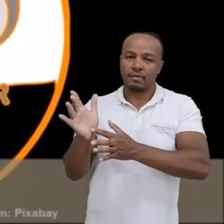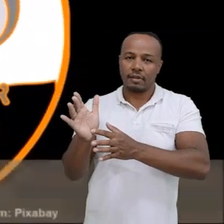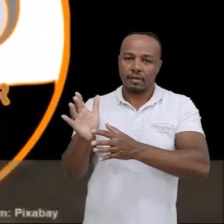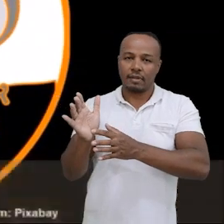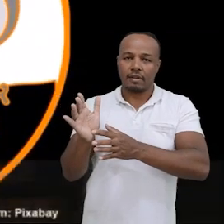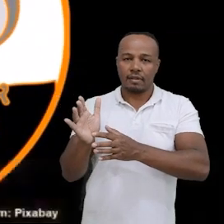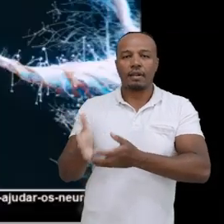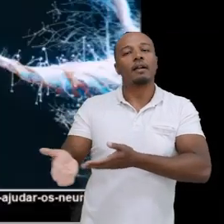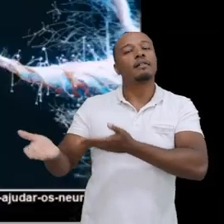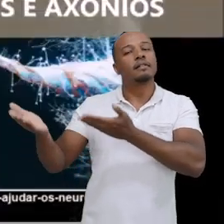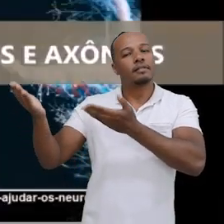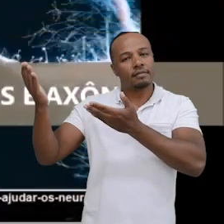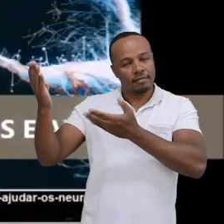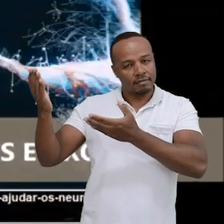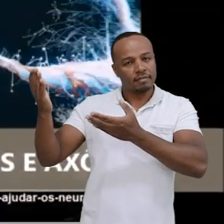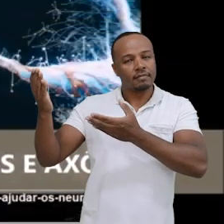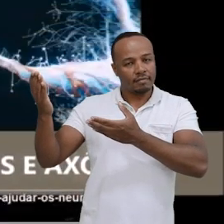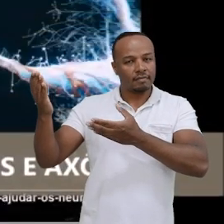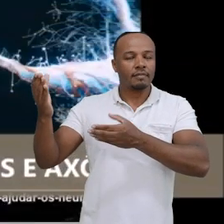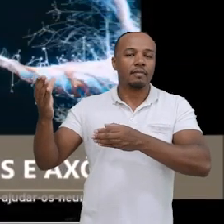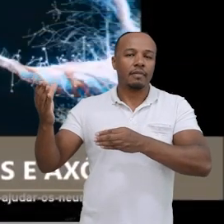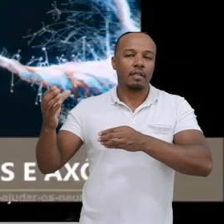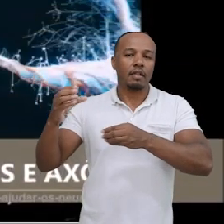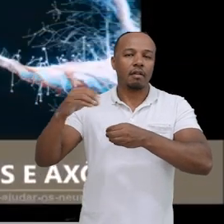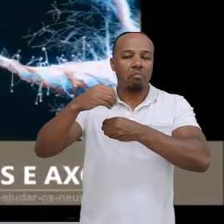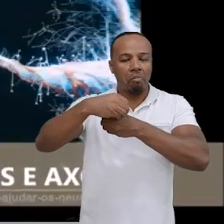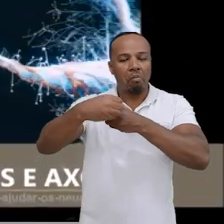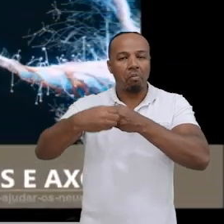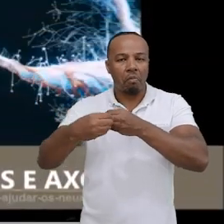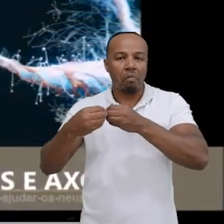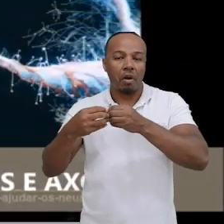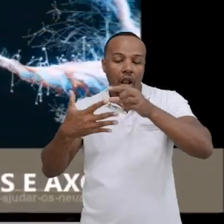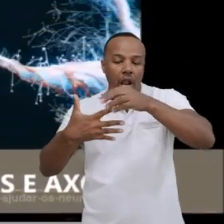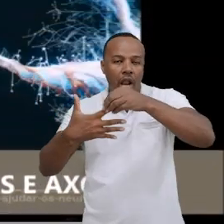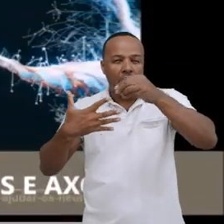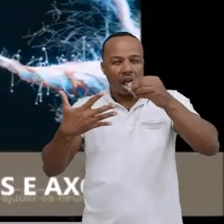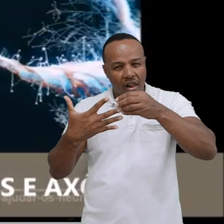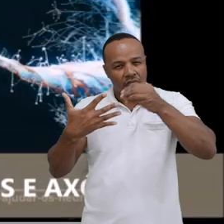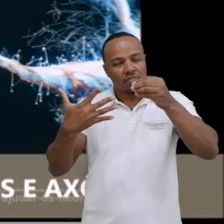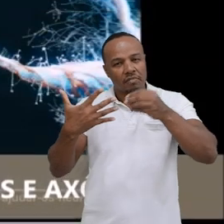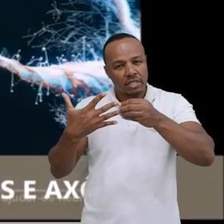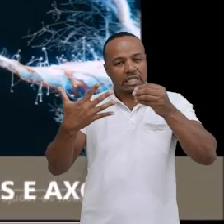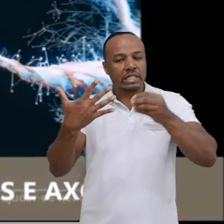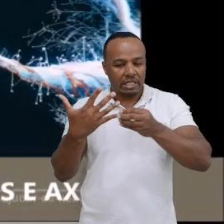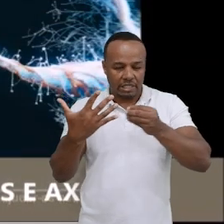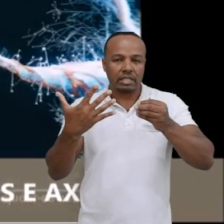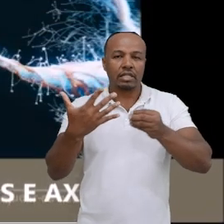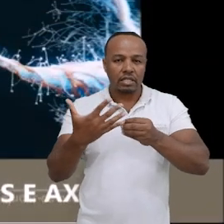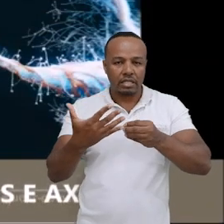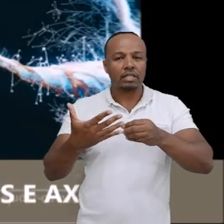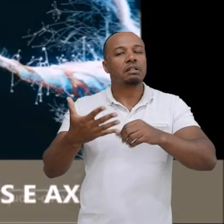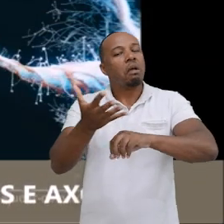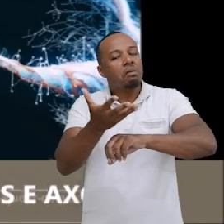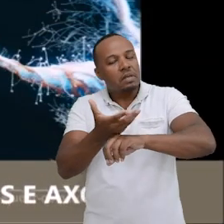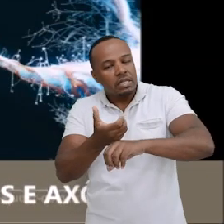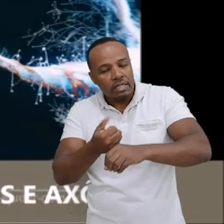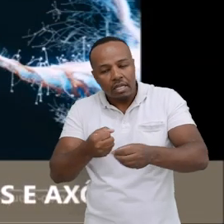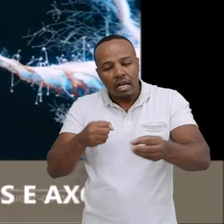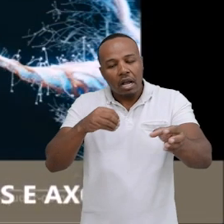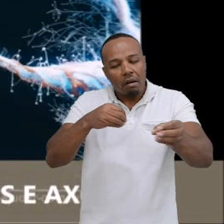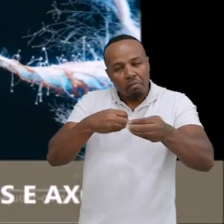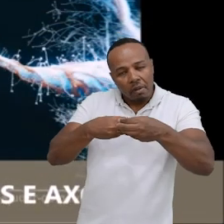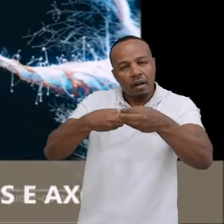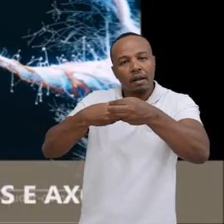eles, arborização de dendrites e axônio, onde há uma especialização tanto